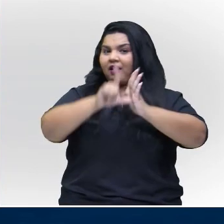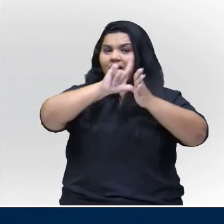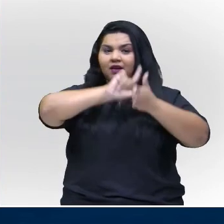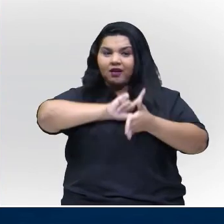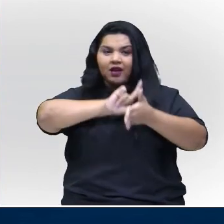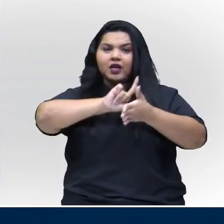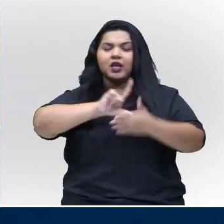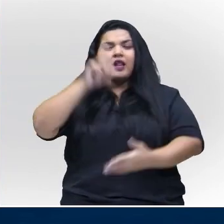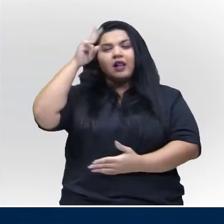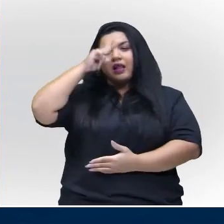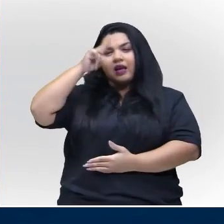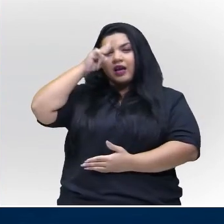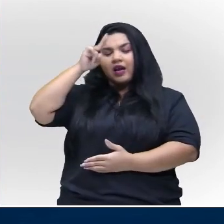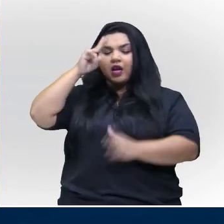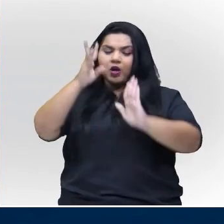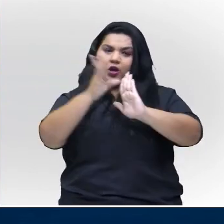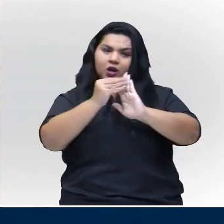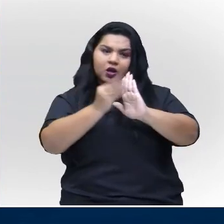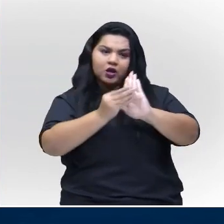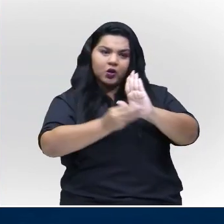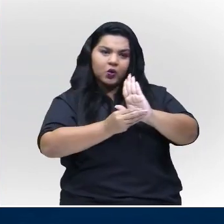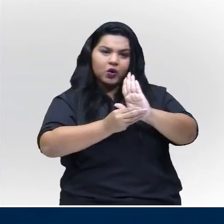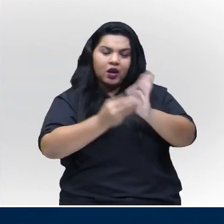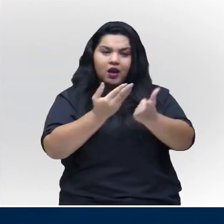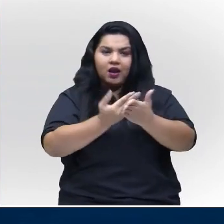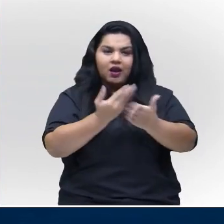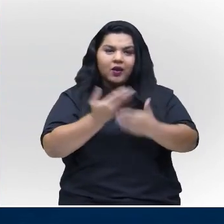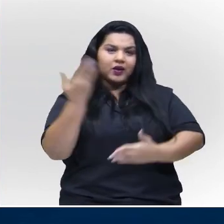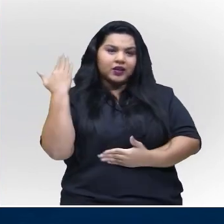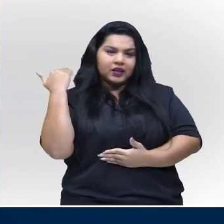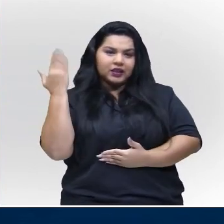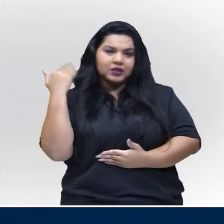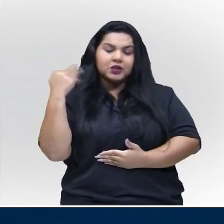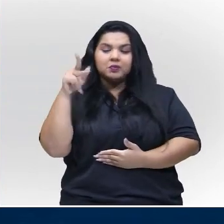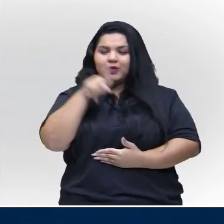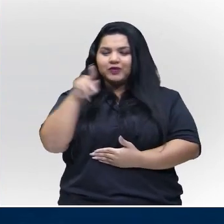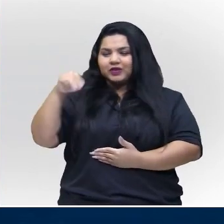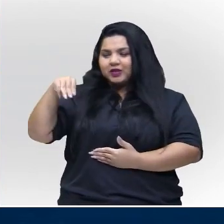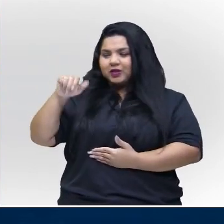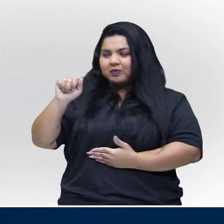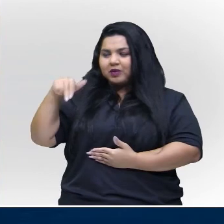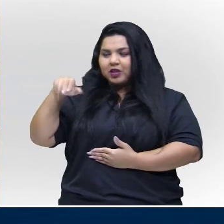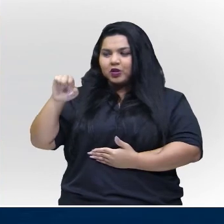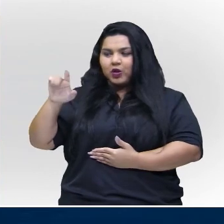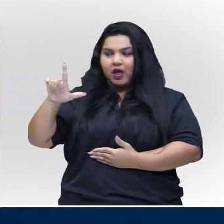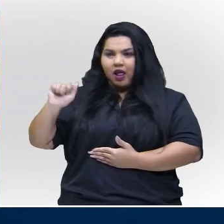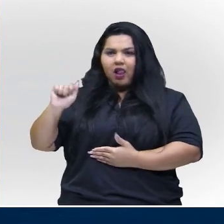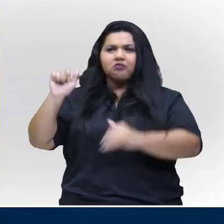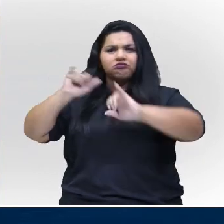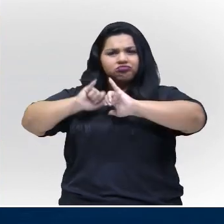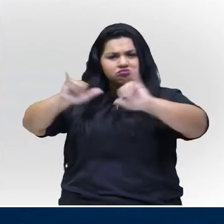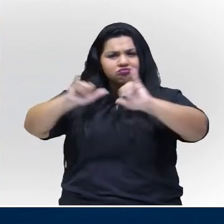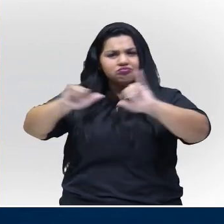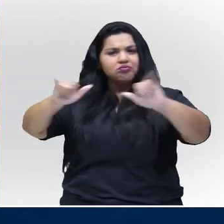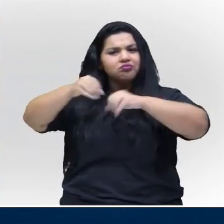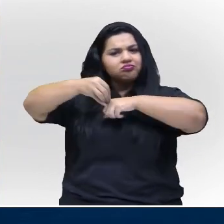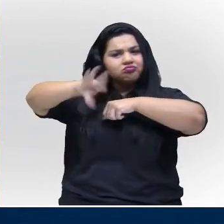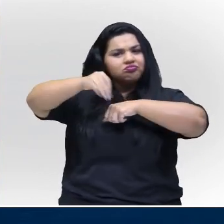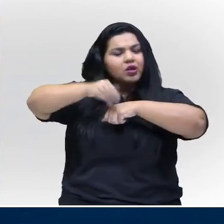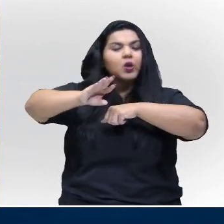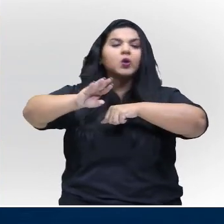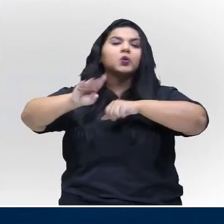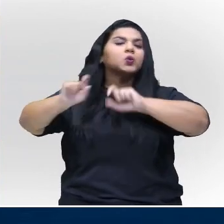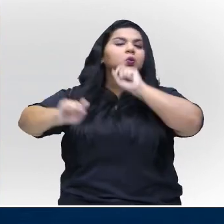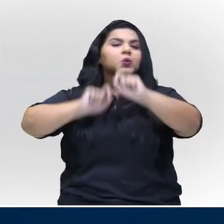vamos relembrar aí o conteúdo trabalhado na aula anterior, né, que a professora Manuela trouxe aí pra gente informações, né, sobre